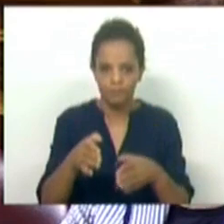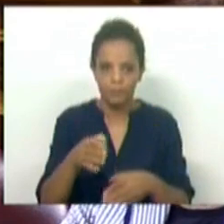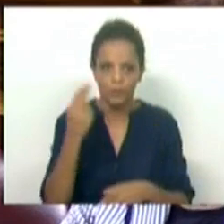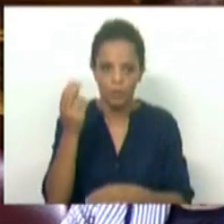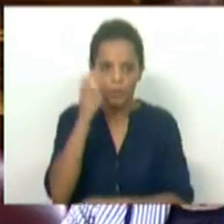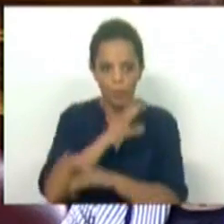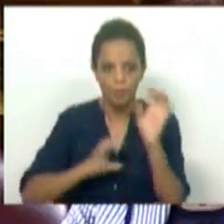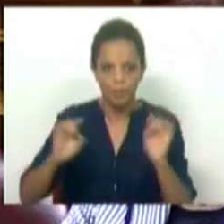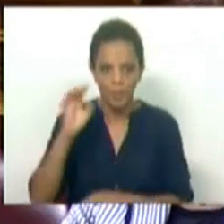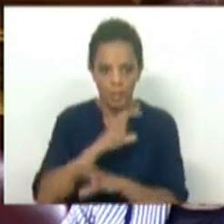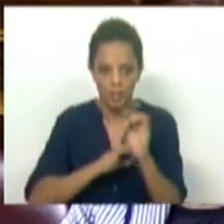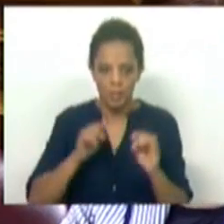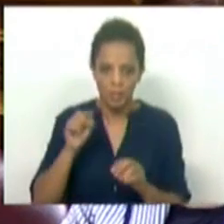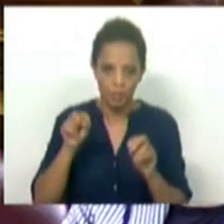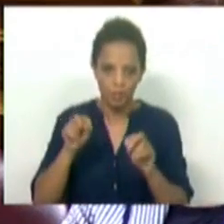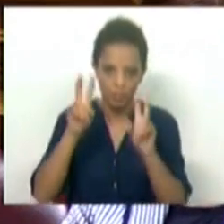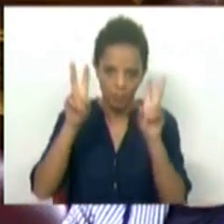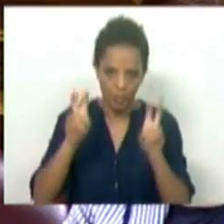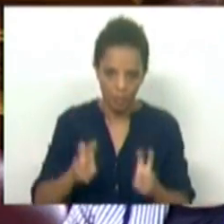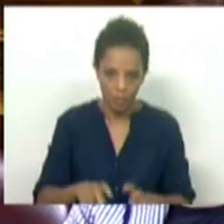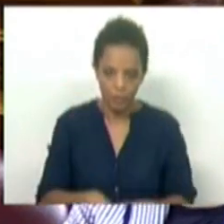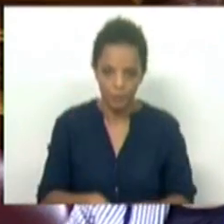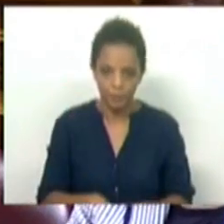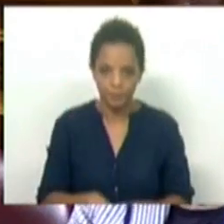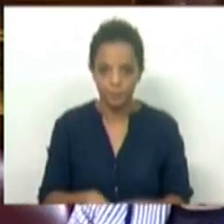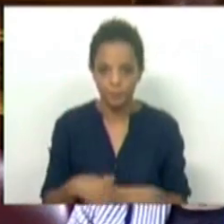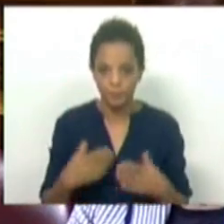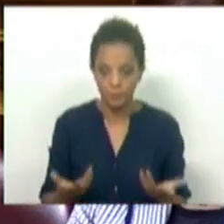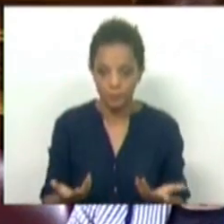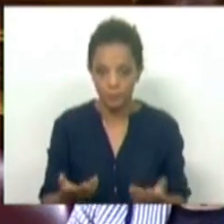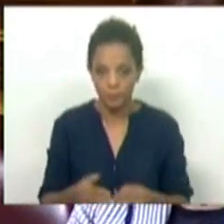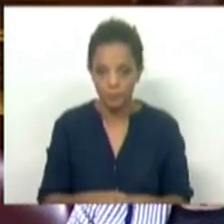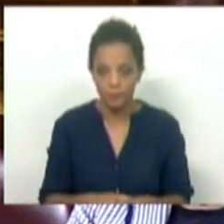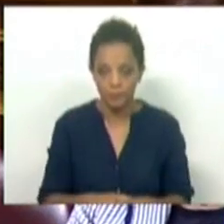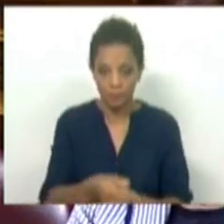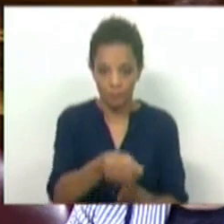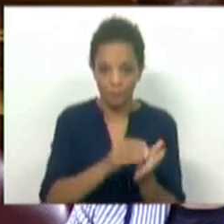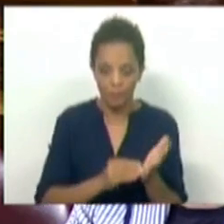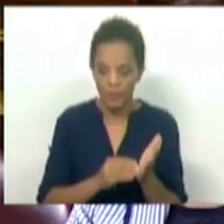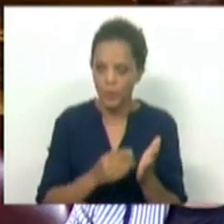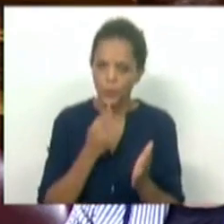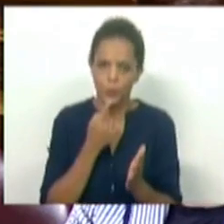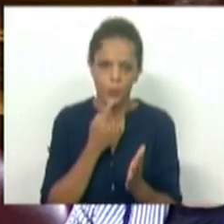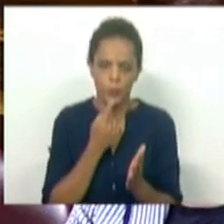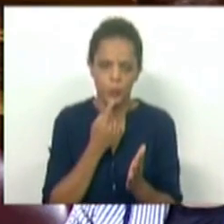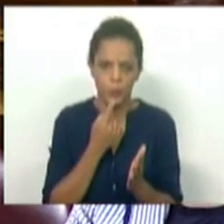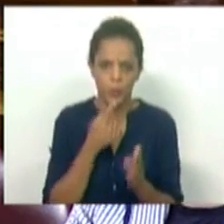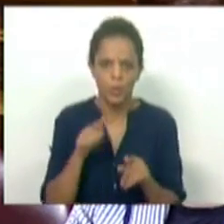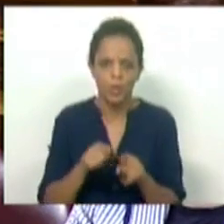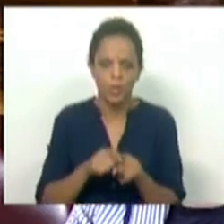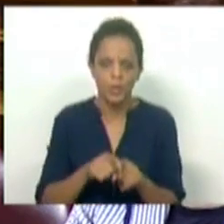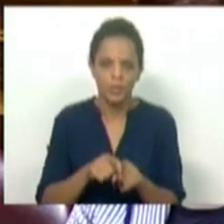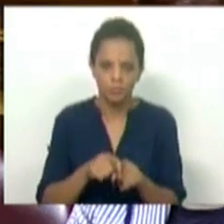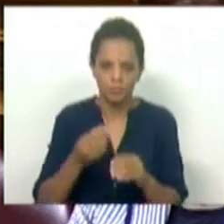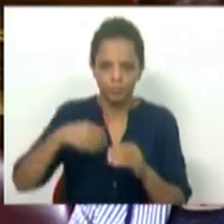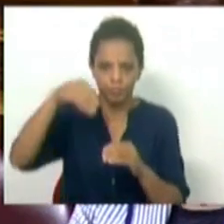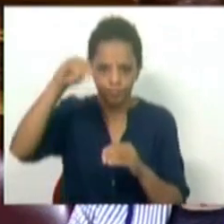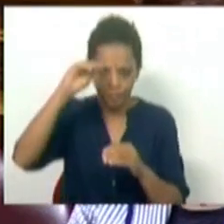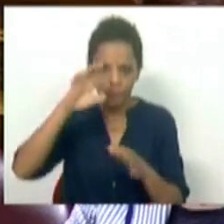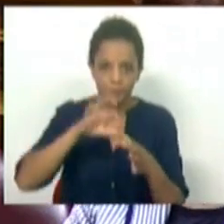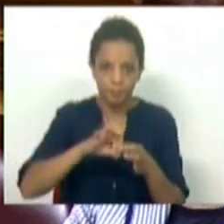da União Europeia nestas matérias. Com efeito, a iniciativa excede largamente as matérias abrangidas no